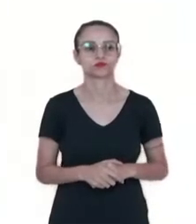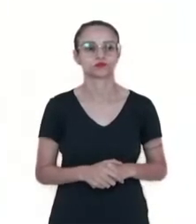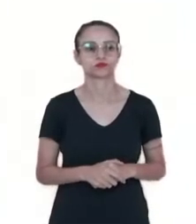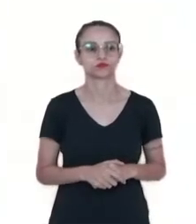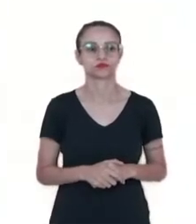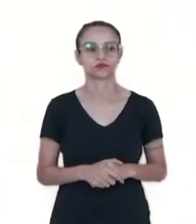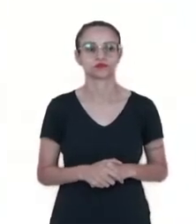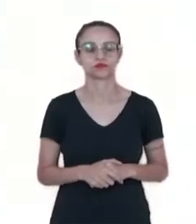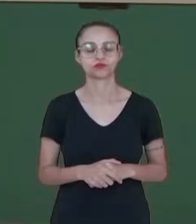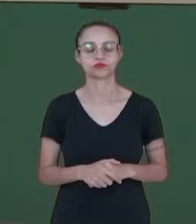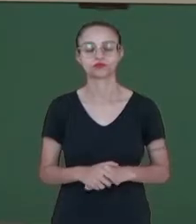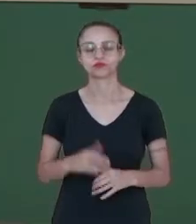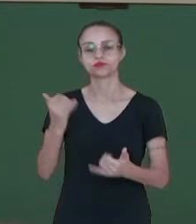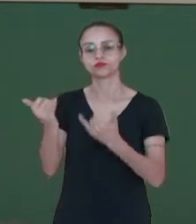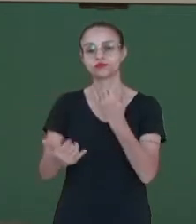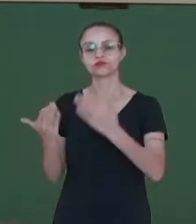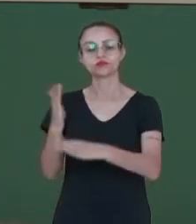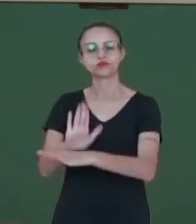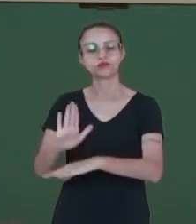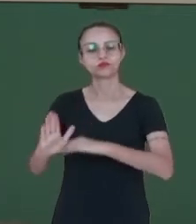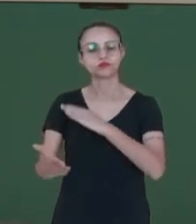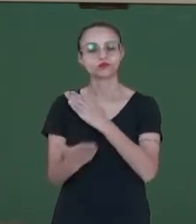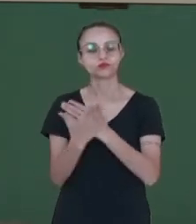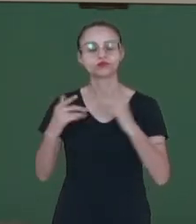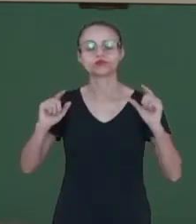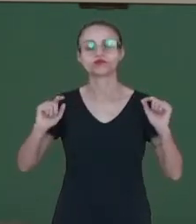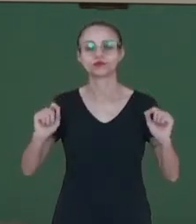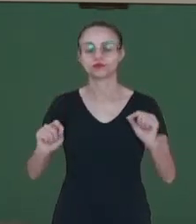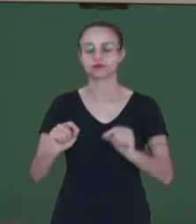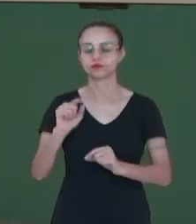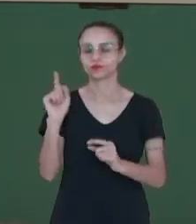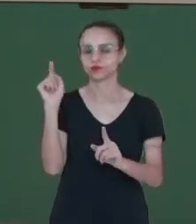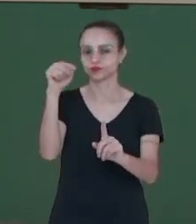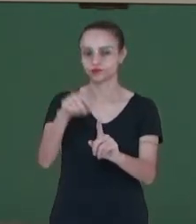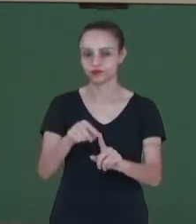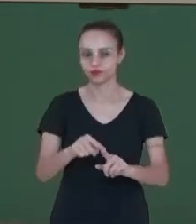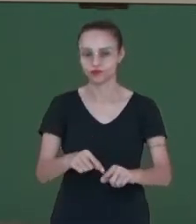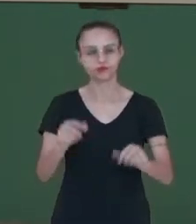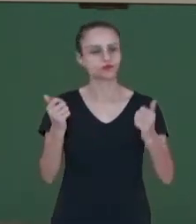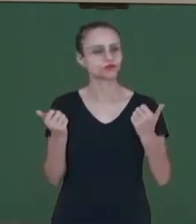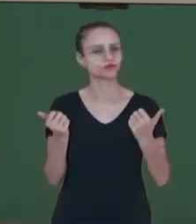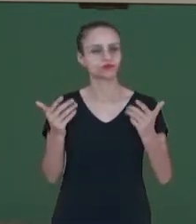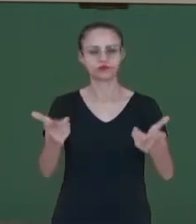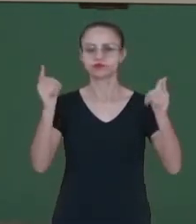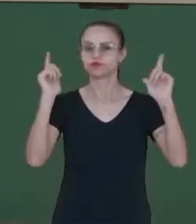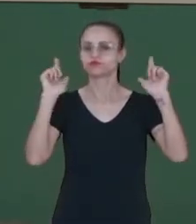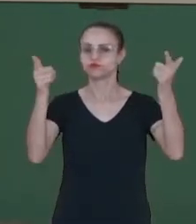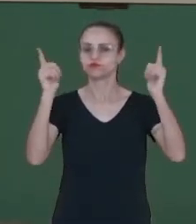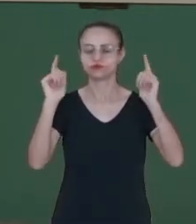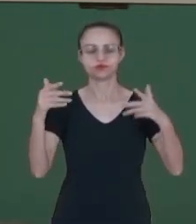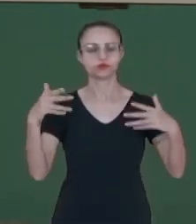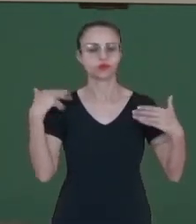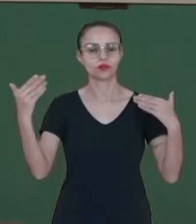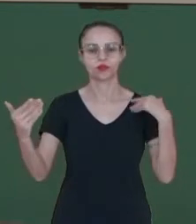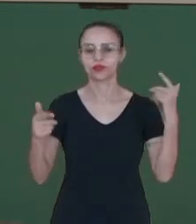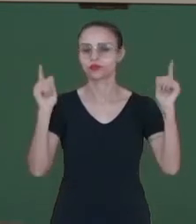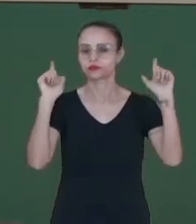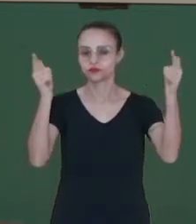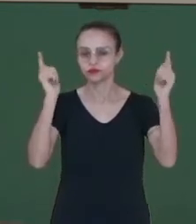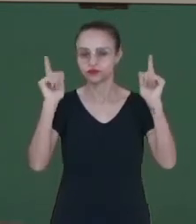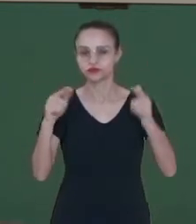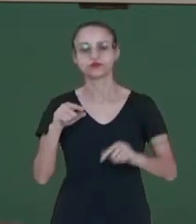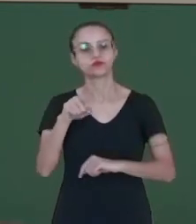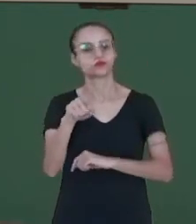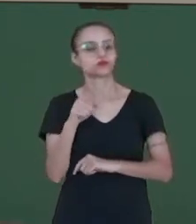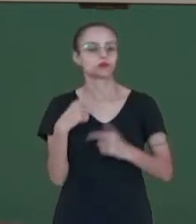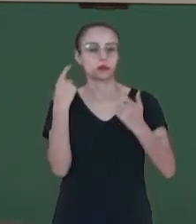E os jogos superativos, que são? Jogos cujo objetivo é proporcionar a diversão. Então, eles são jogos alegres, divertidos, né? Não precisa